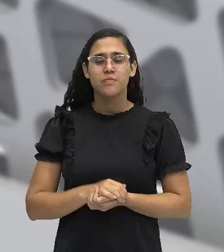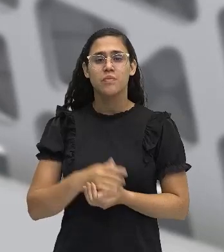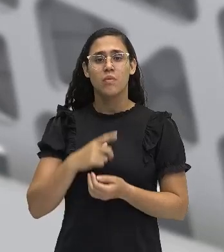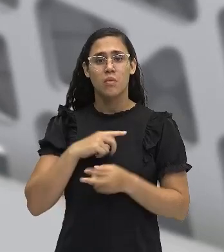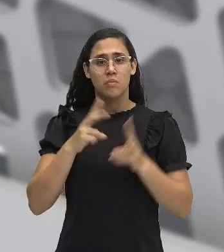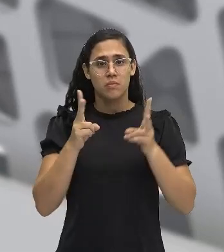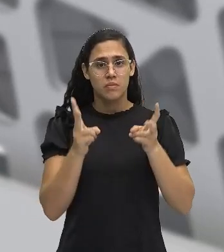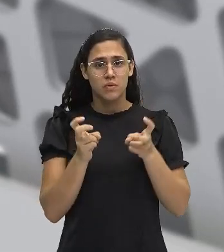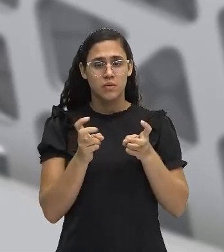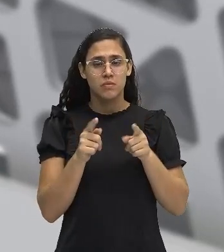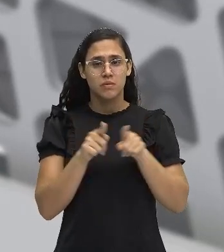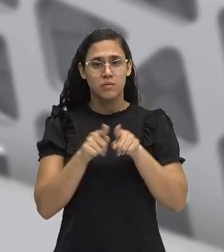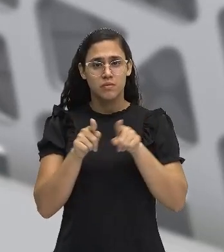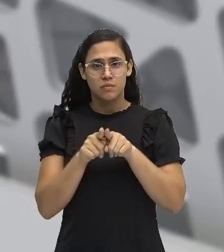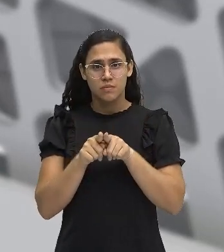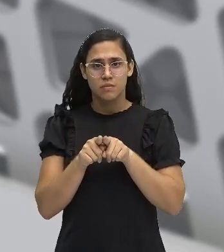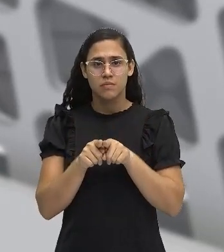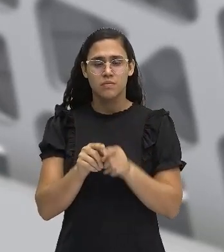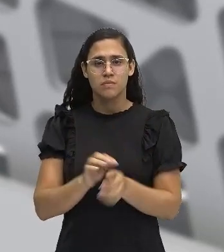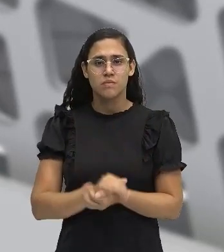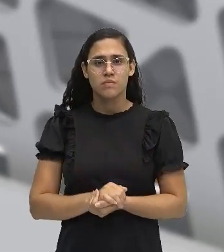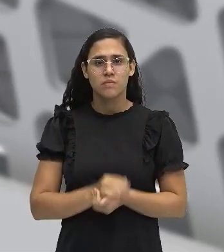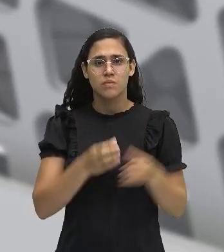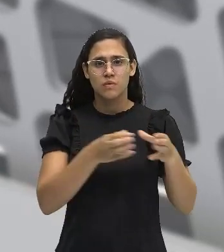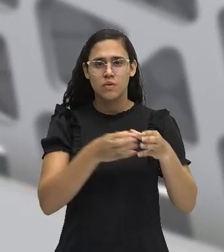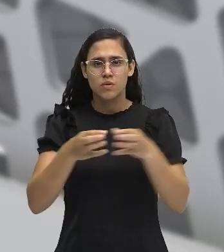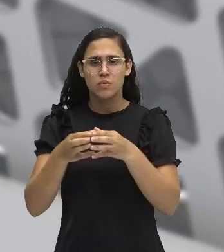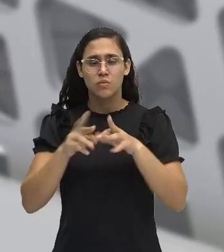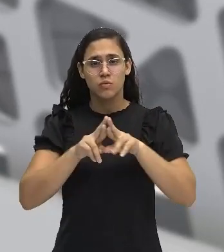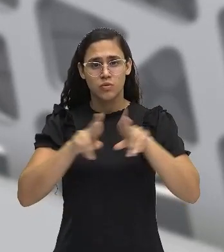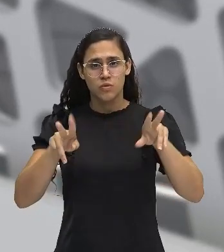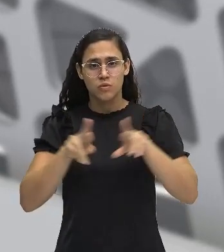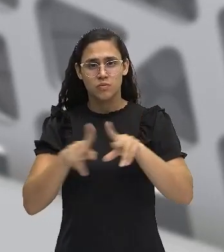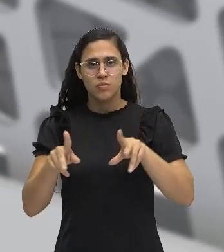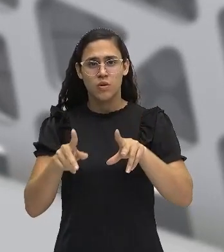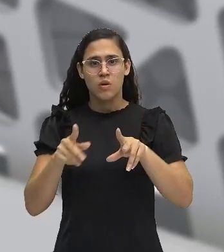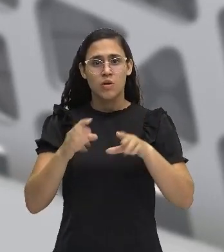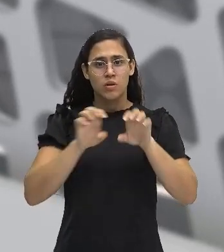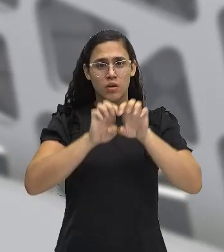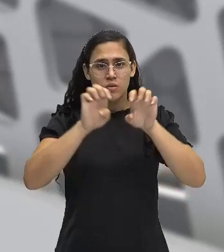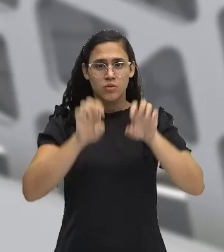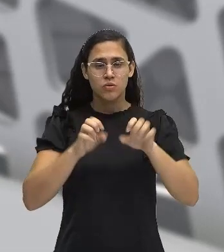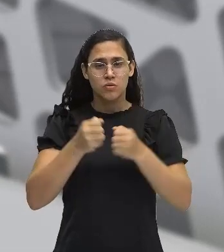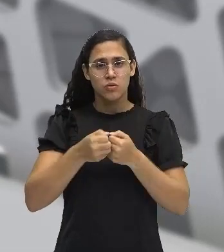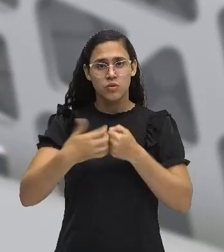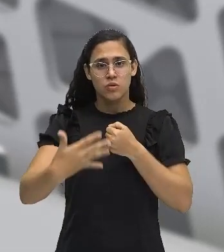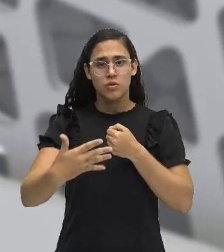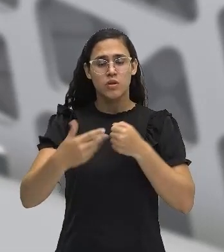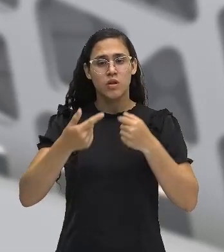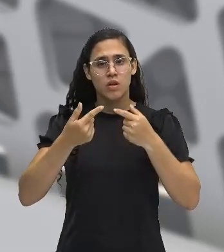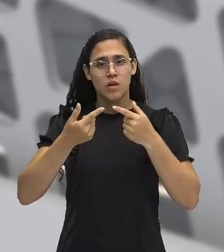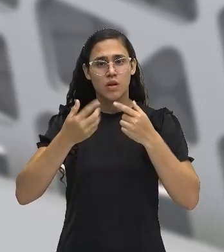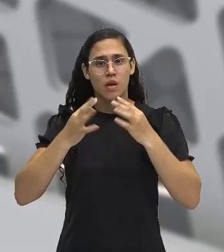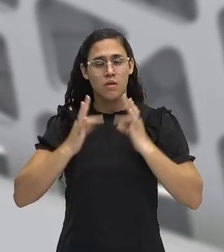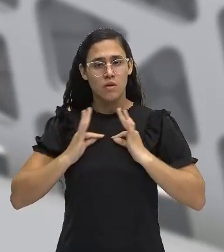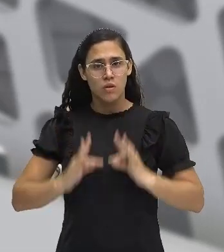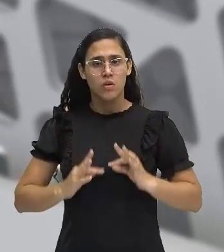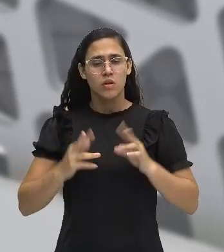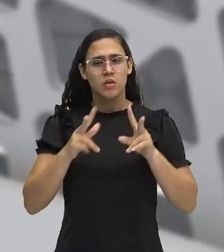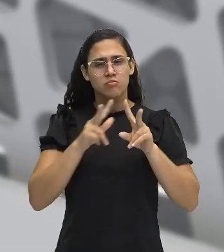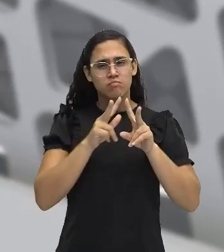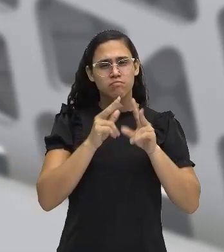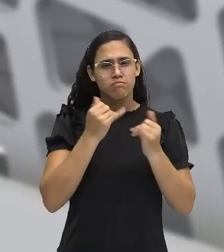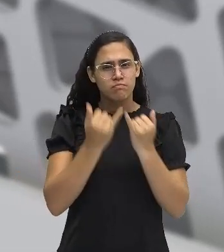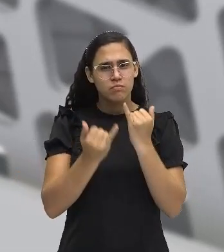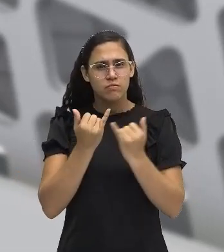aí que algumas espécies, mesmo sendo diferentes, têm aí estruturas anatômicas e fisiológicas que são bem